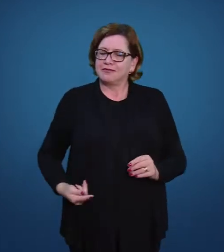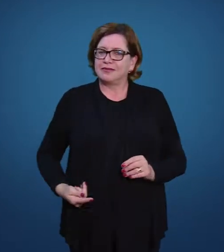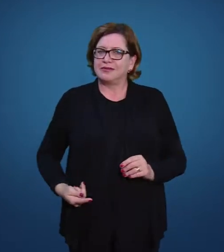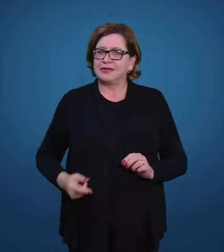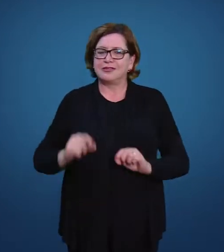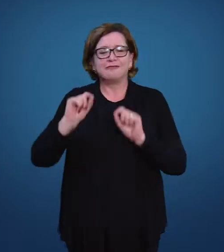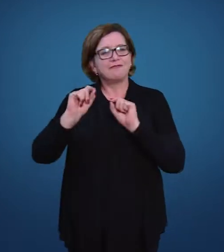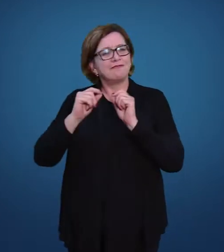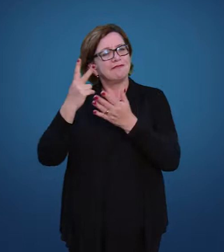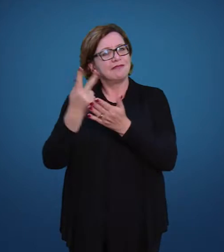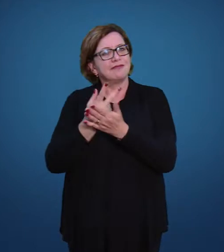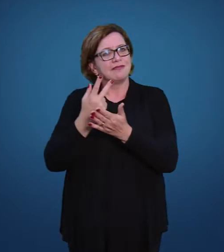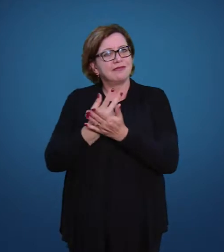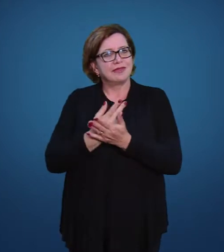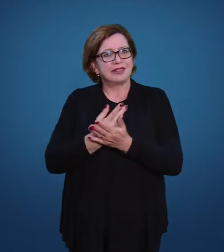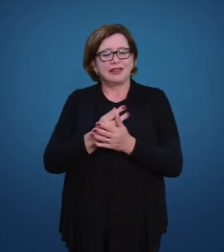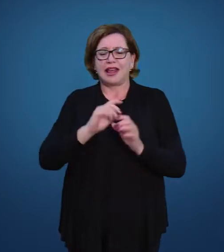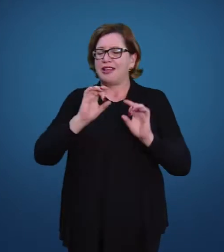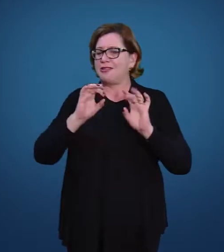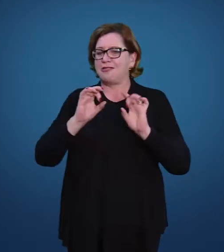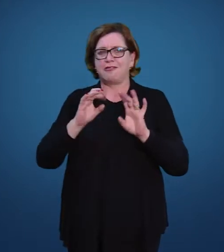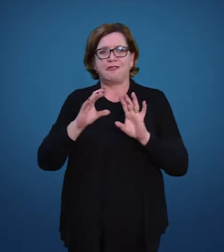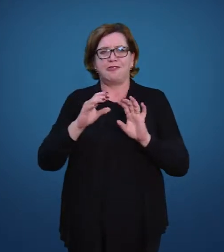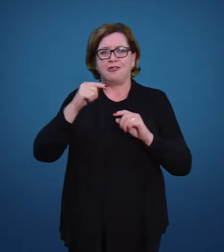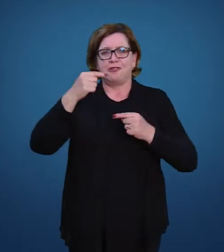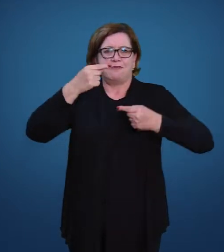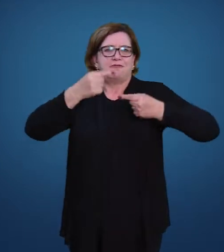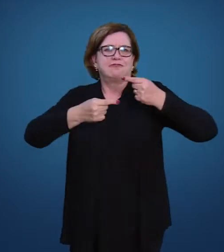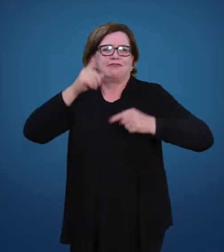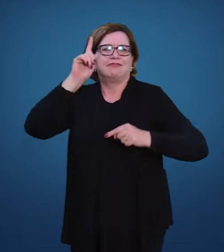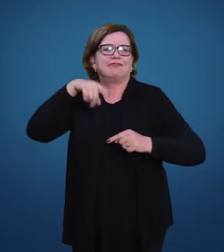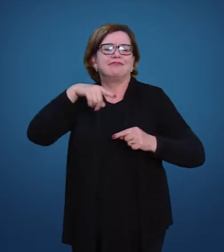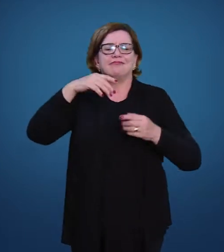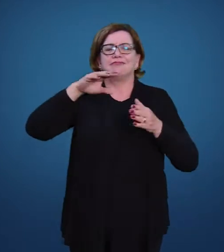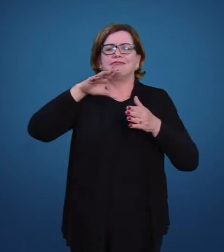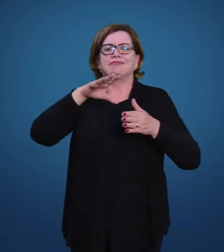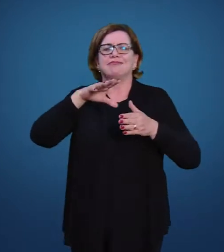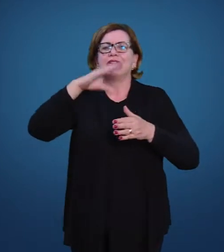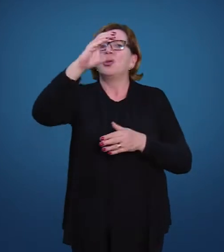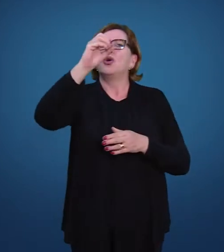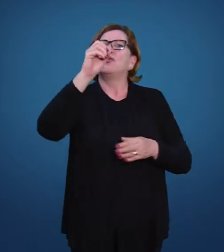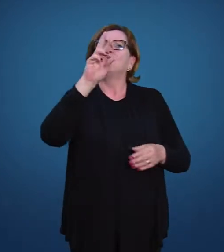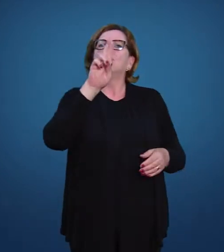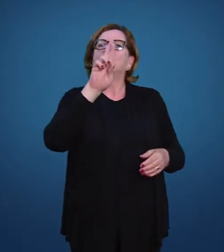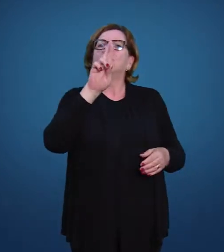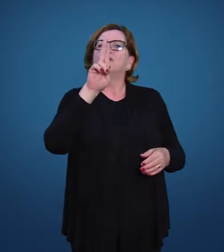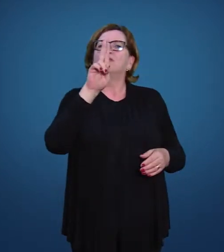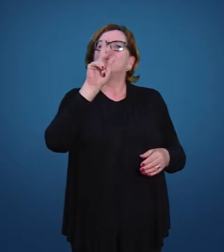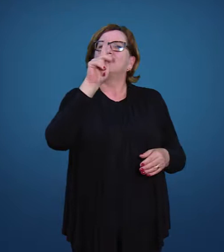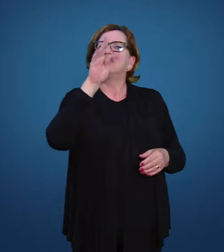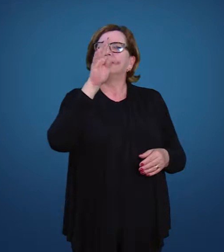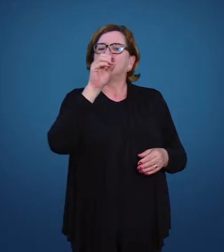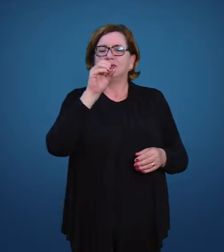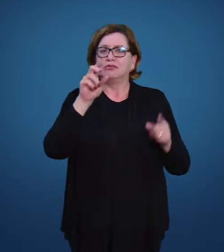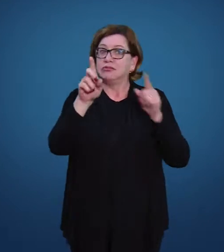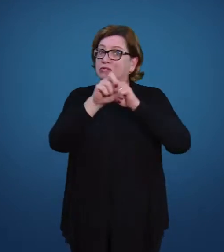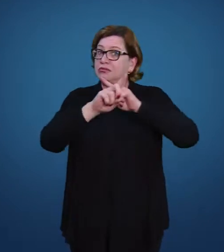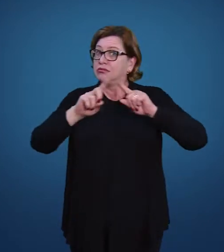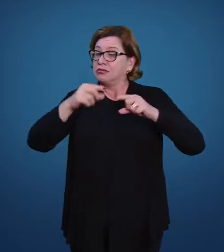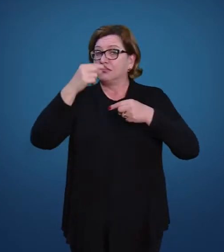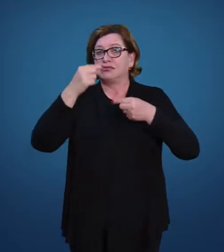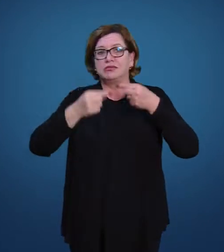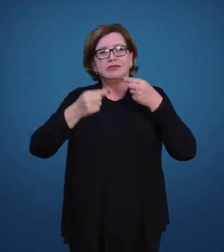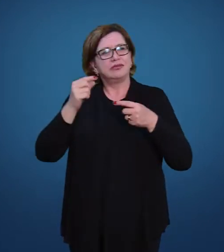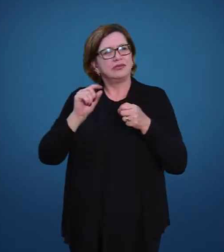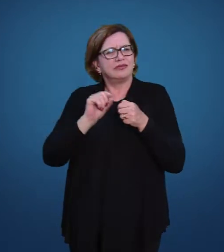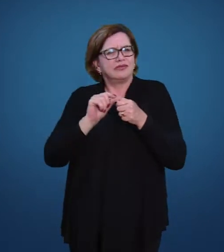dizer no Brasil que só os políticos são corruptos, por exemplo, né? Os políticos, eles acabam exercendo aquilo